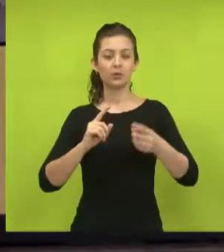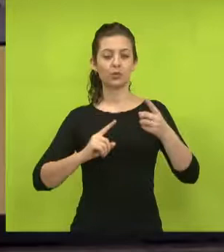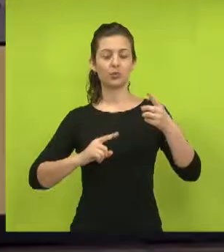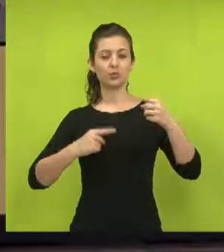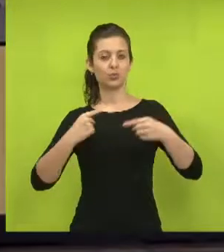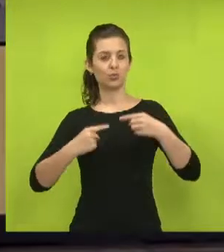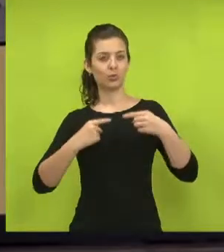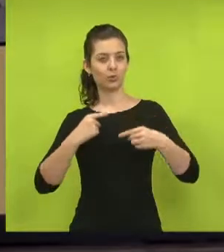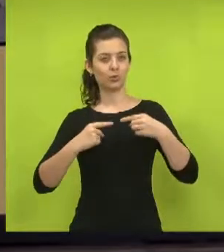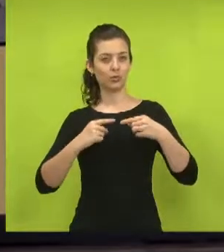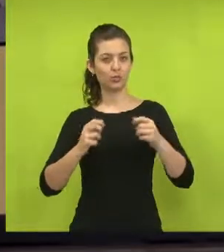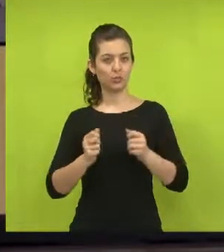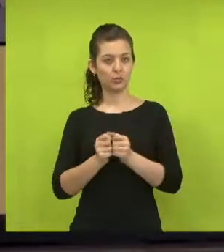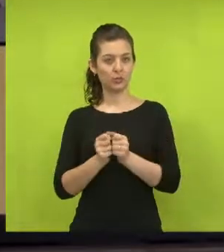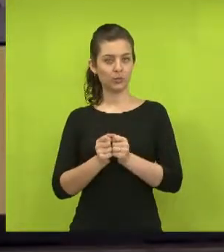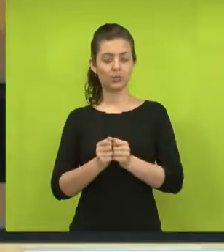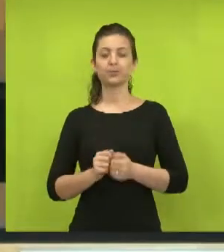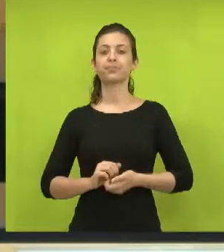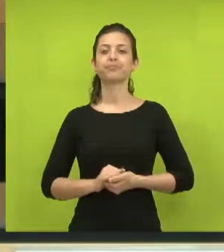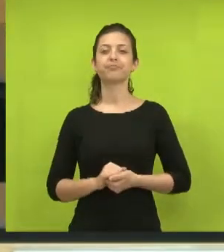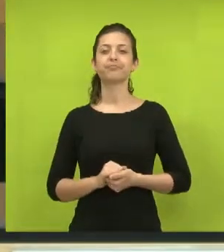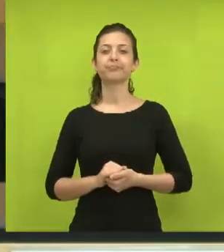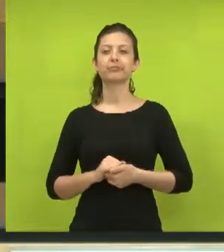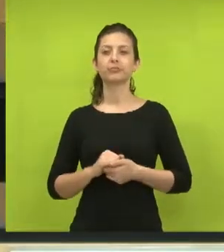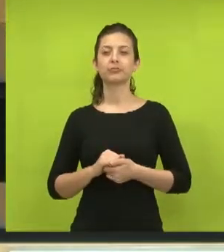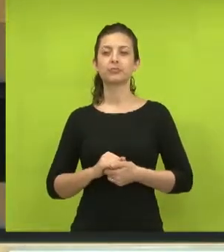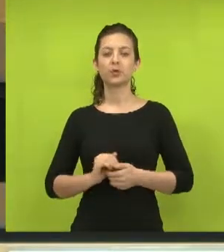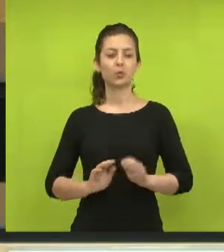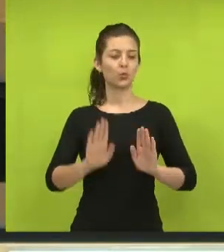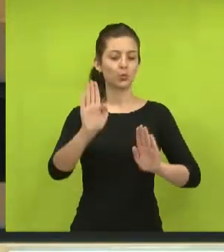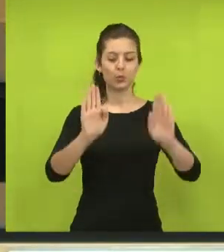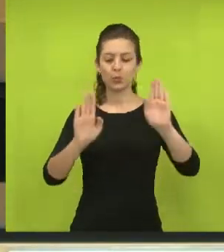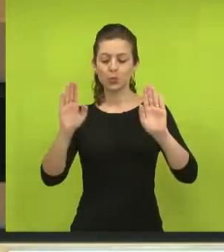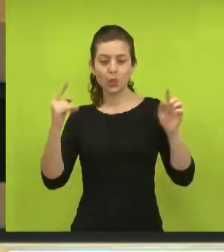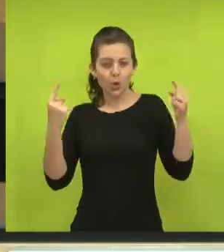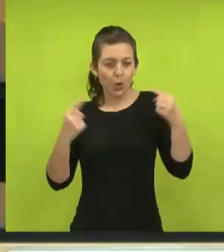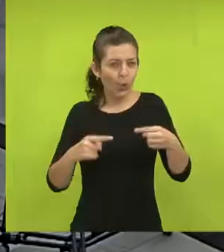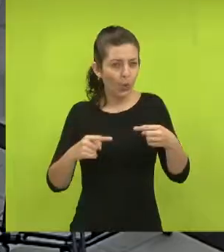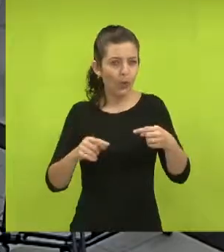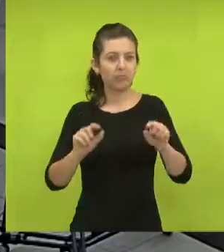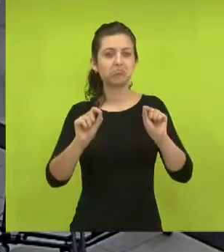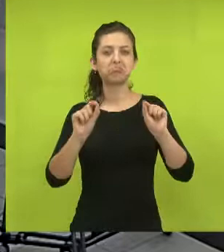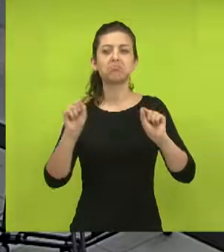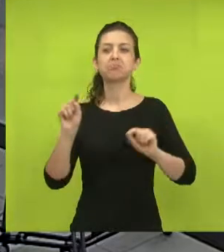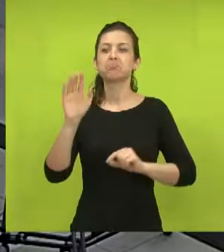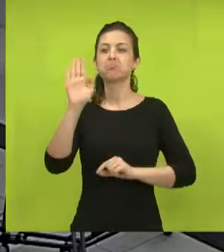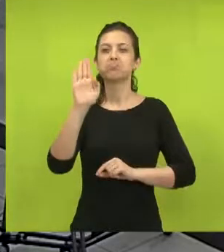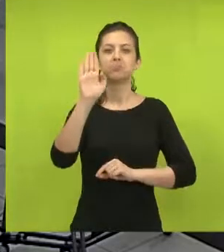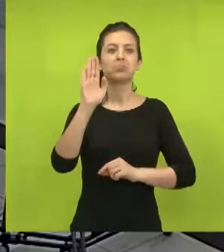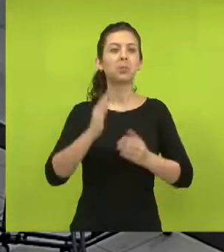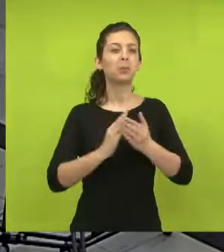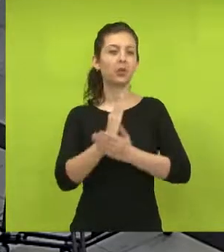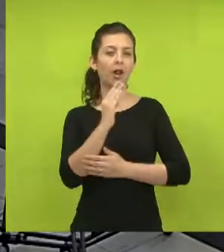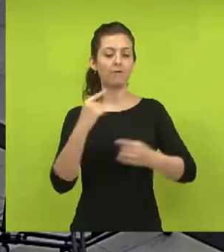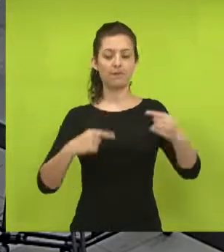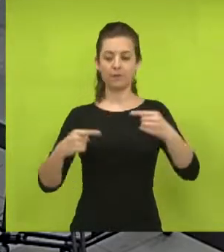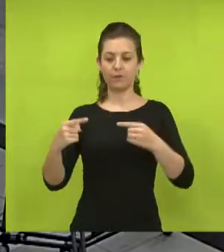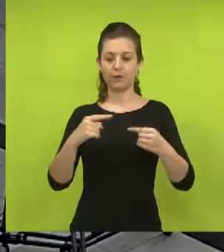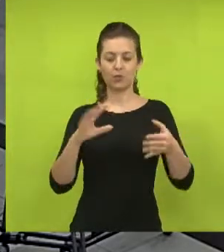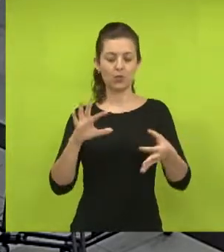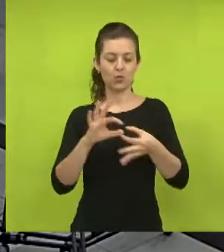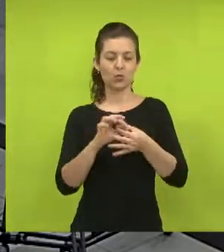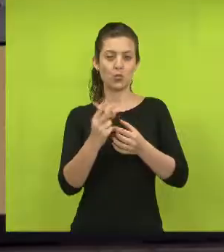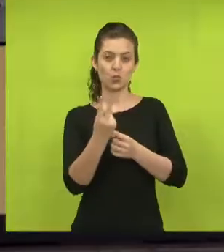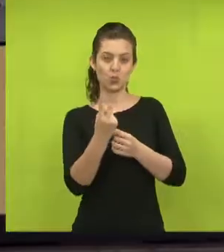junta. Os que forem contrários, que se manifestem levantando o braço. Então, aprovado, então, a discussão dos